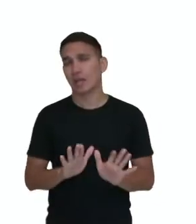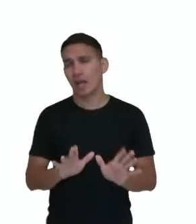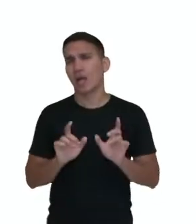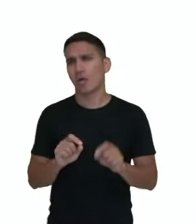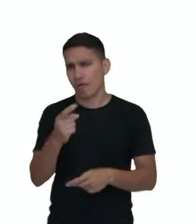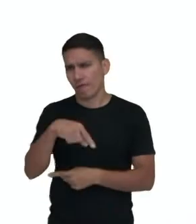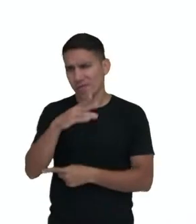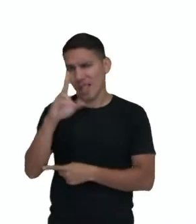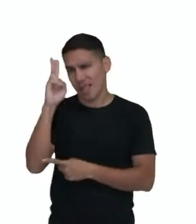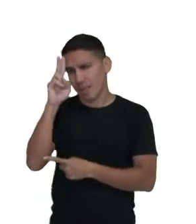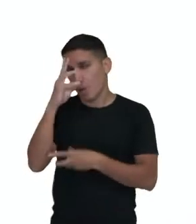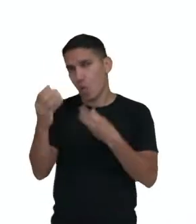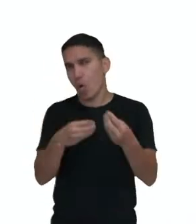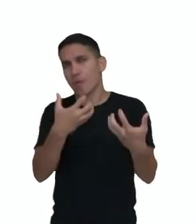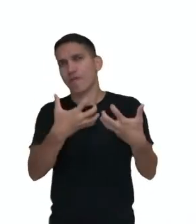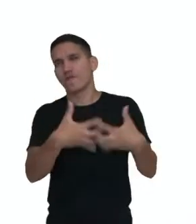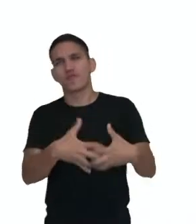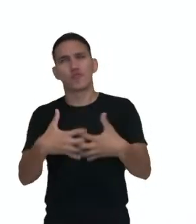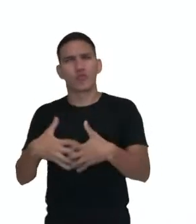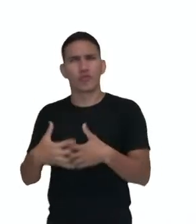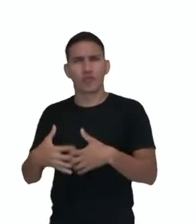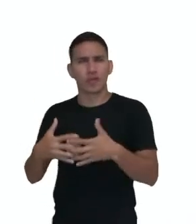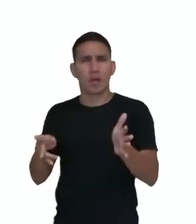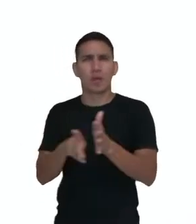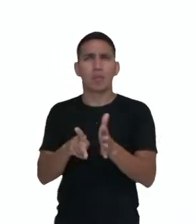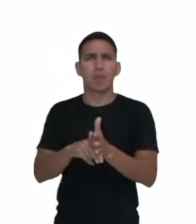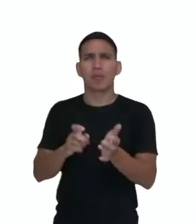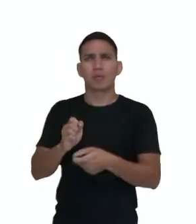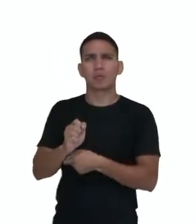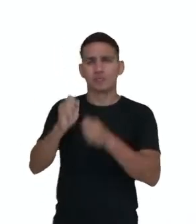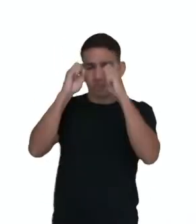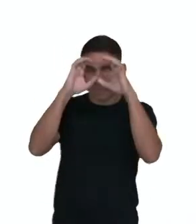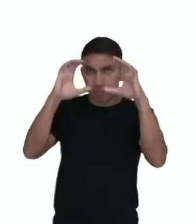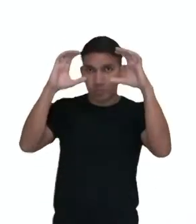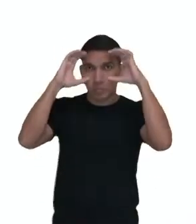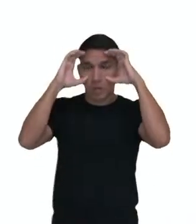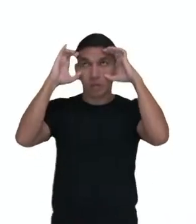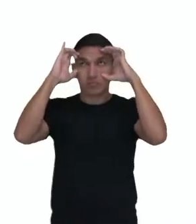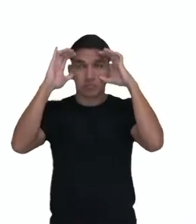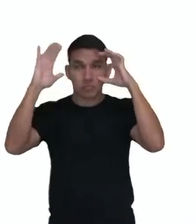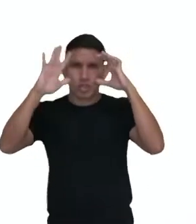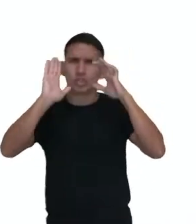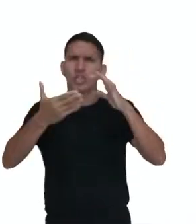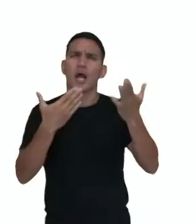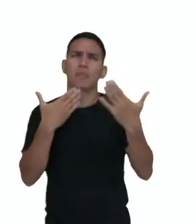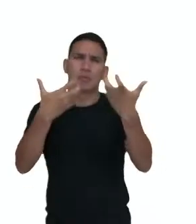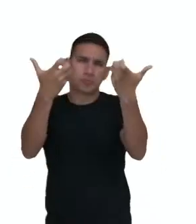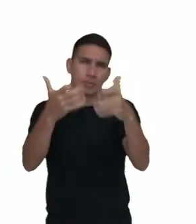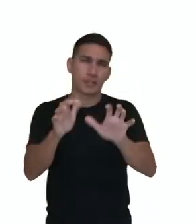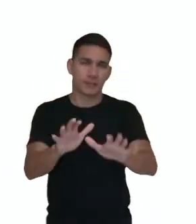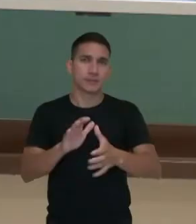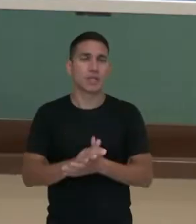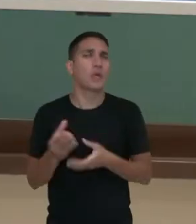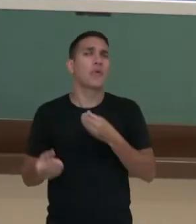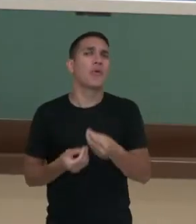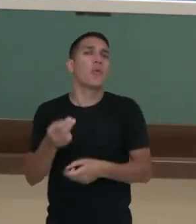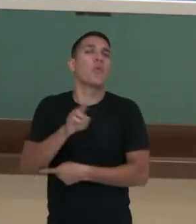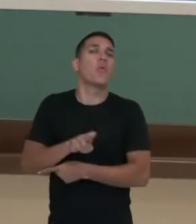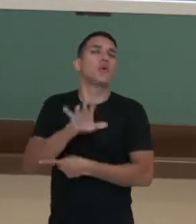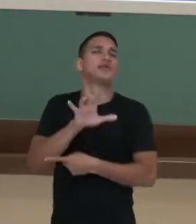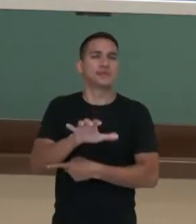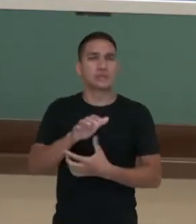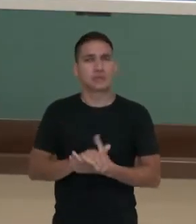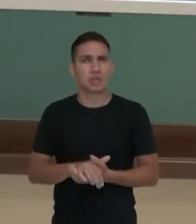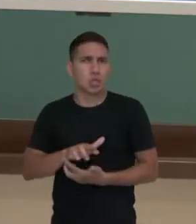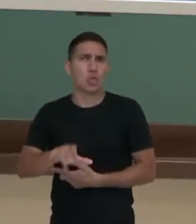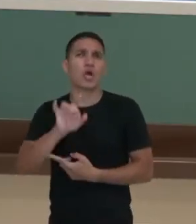você lembra como é que funciona a realidade virtual? Já conversamos sobre isso. Onde pode ser usada a realidade virtual? Não só